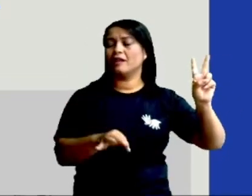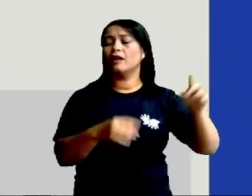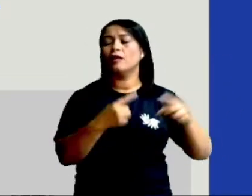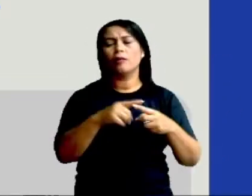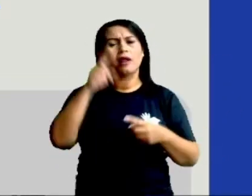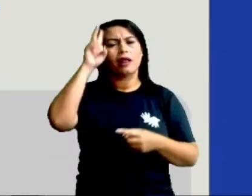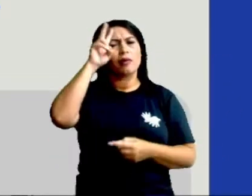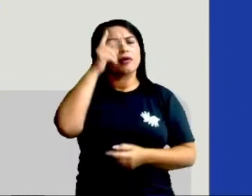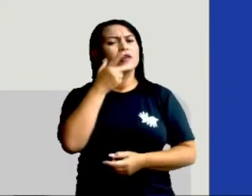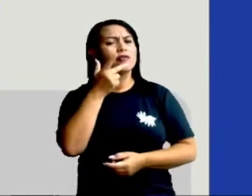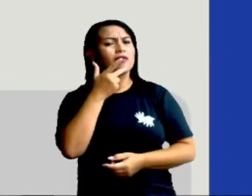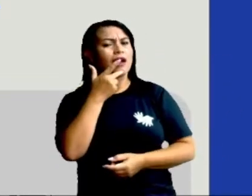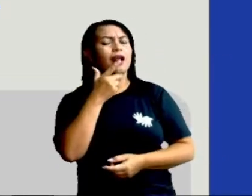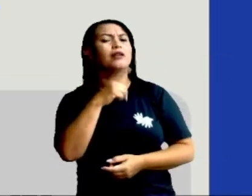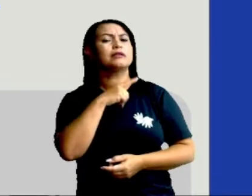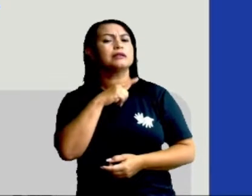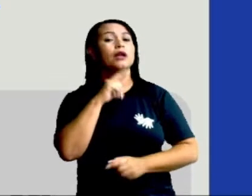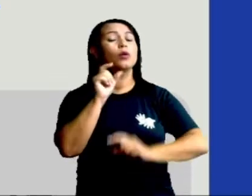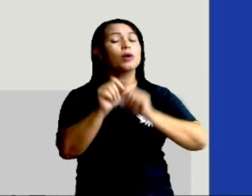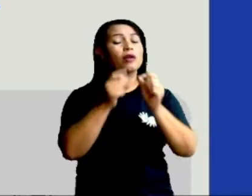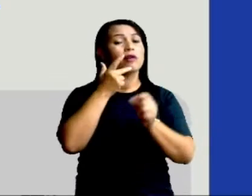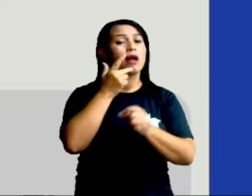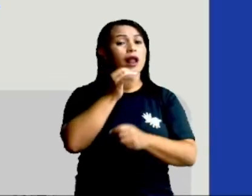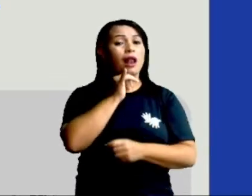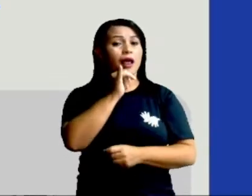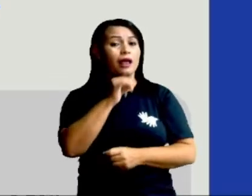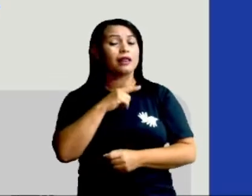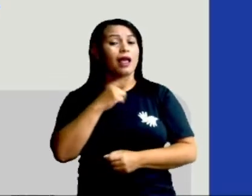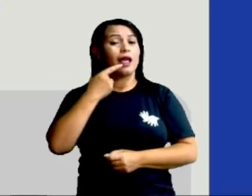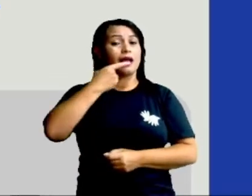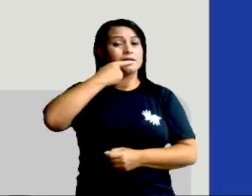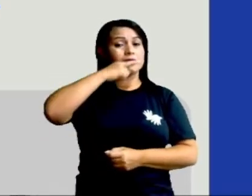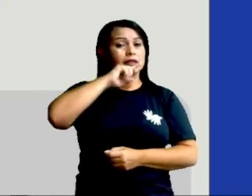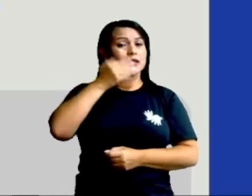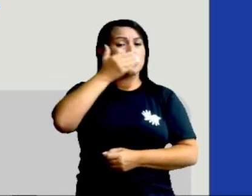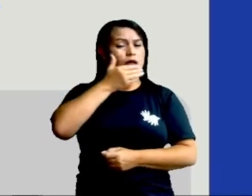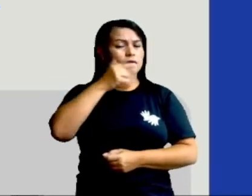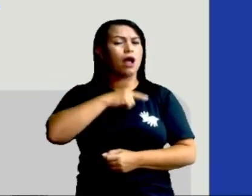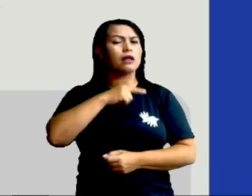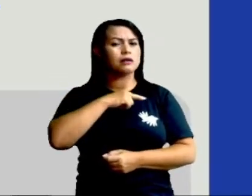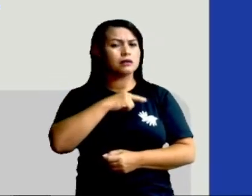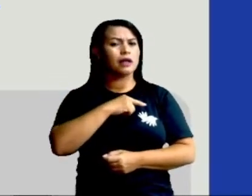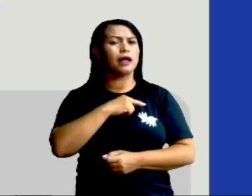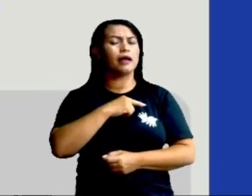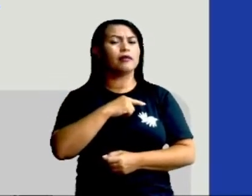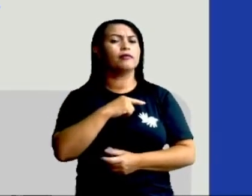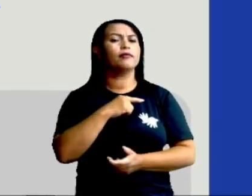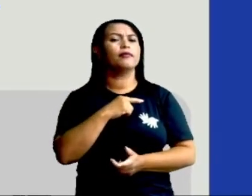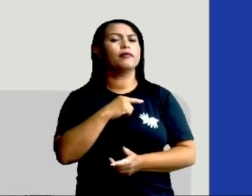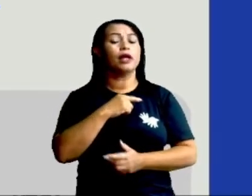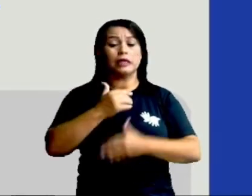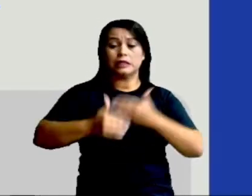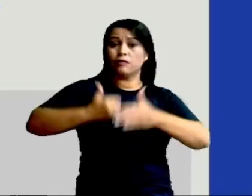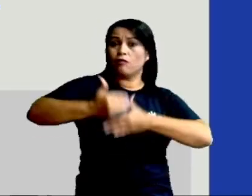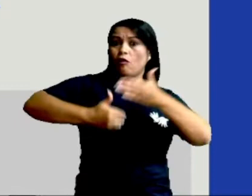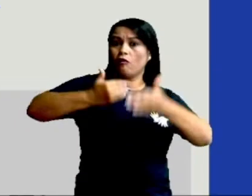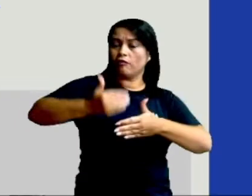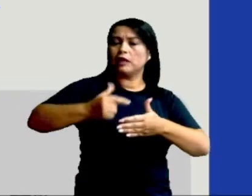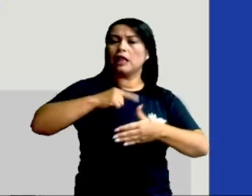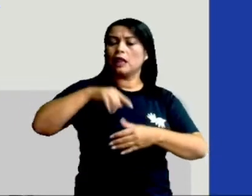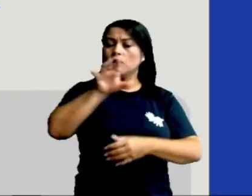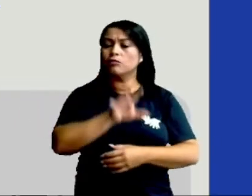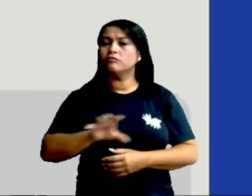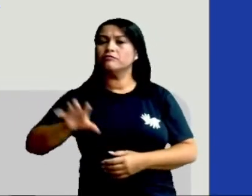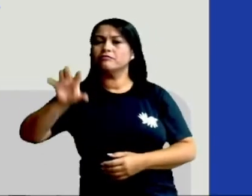lembra que eu falei se ter sobre a questão da cana-de-açúcar e foi muito desenvolvida